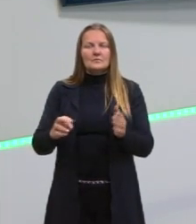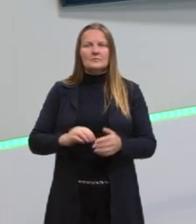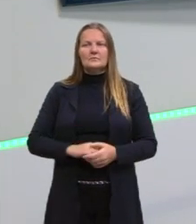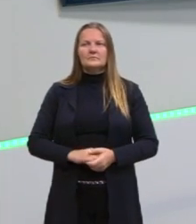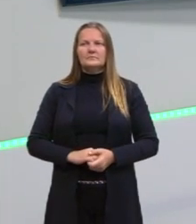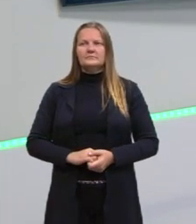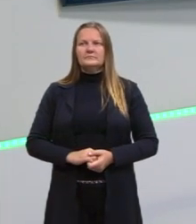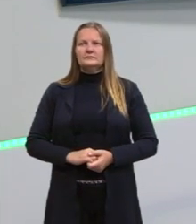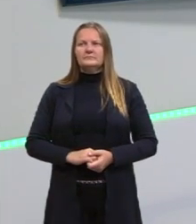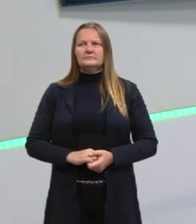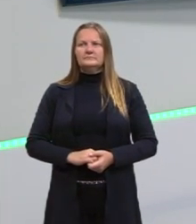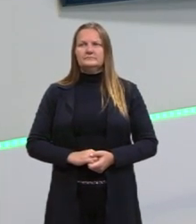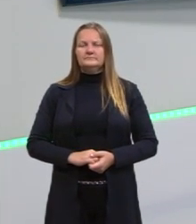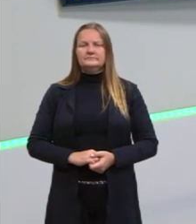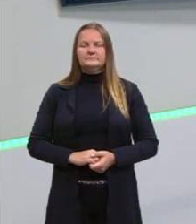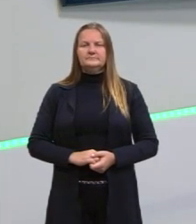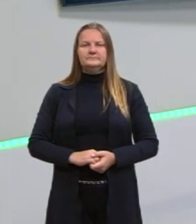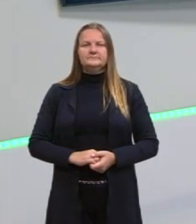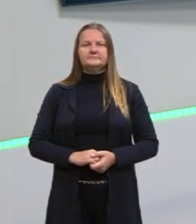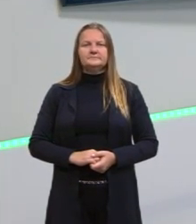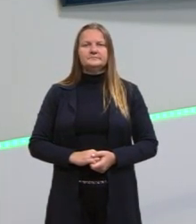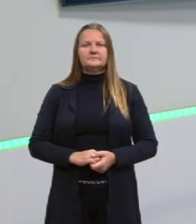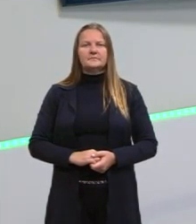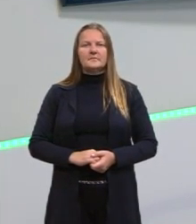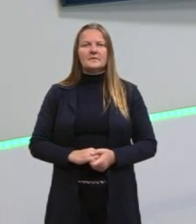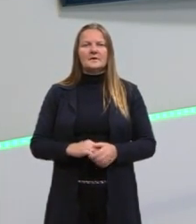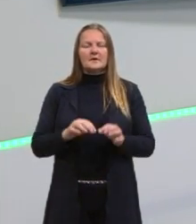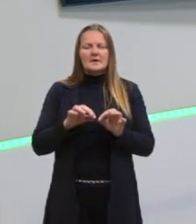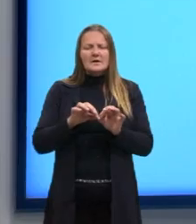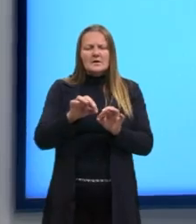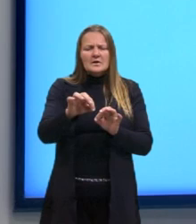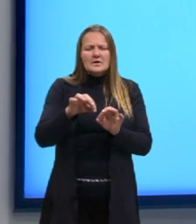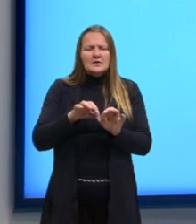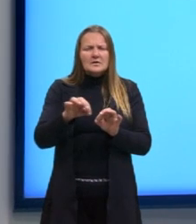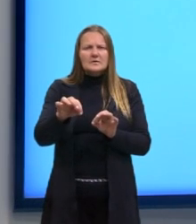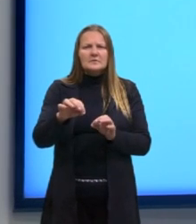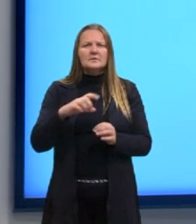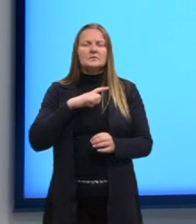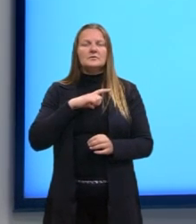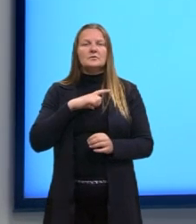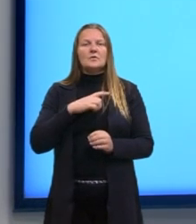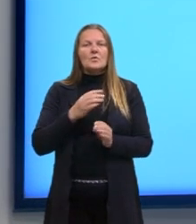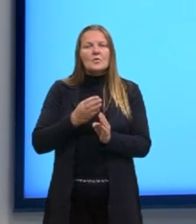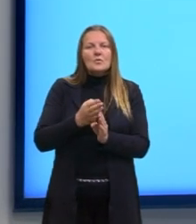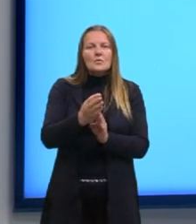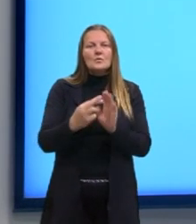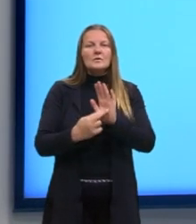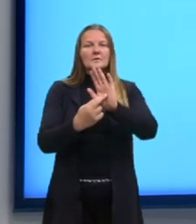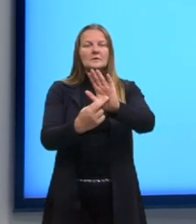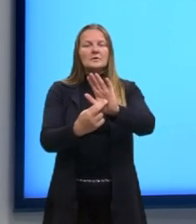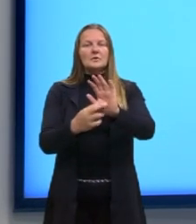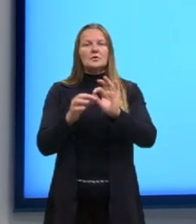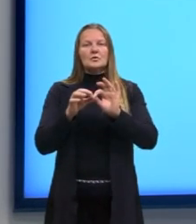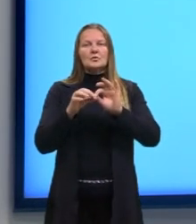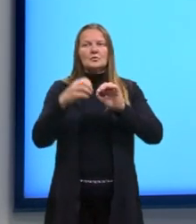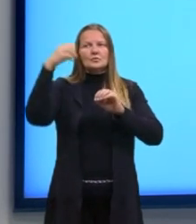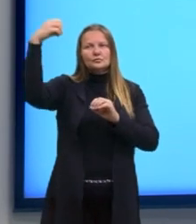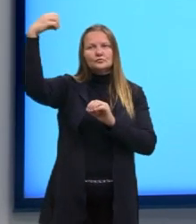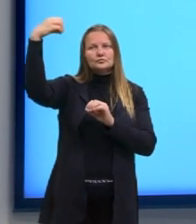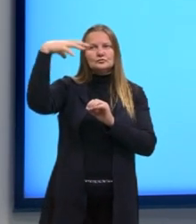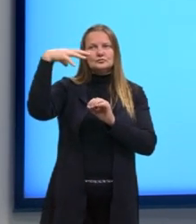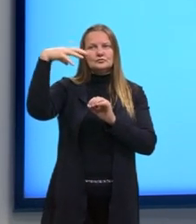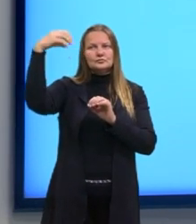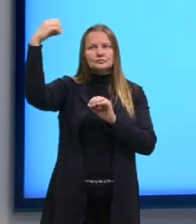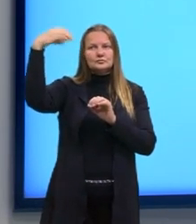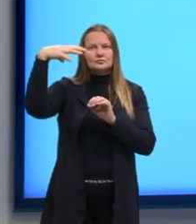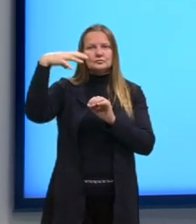bom então raios de luz são linhas orientadas que representam a direção e o sentido de propagação da luz